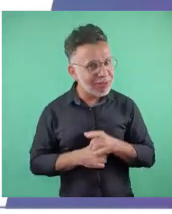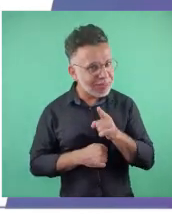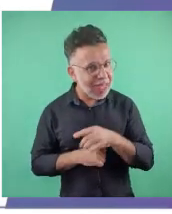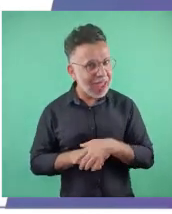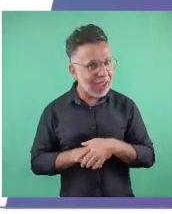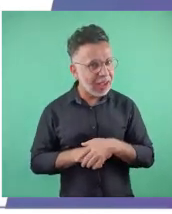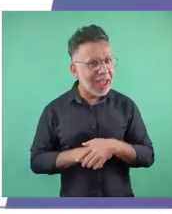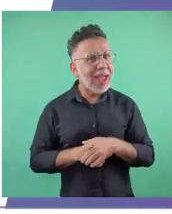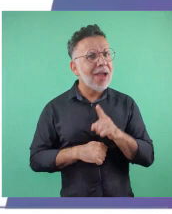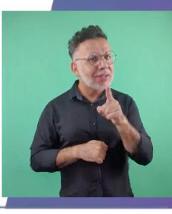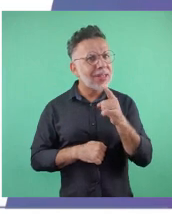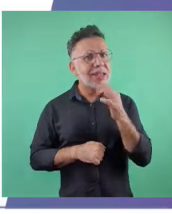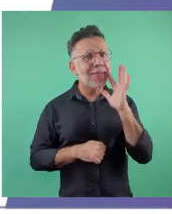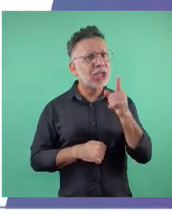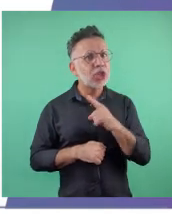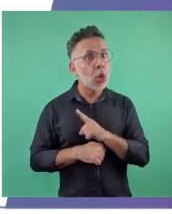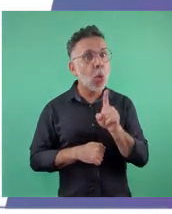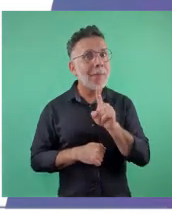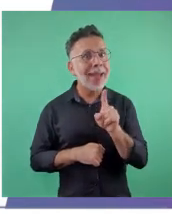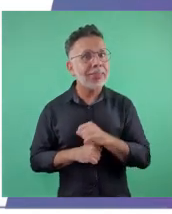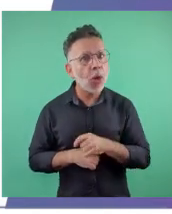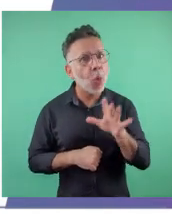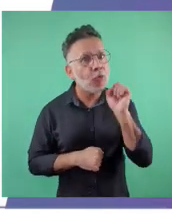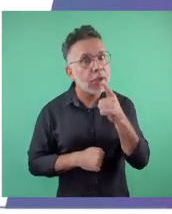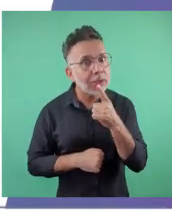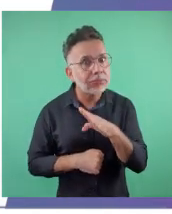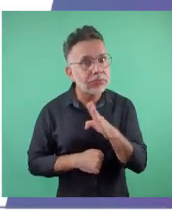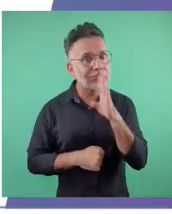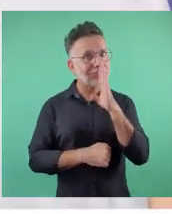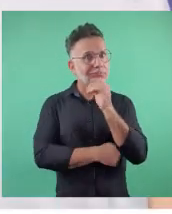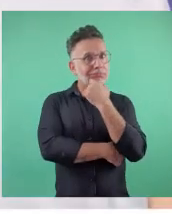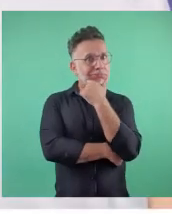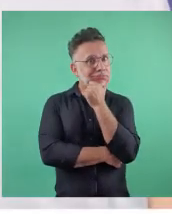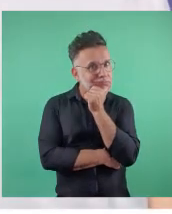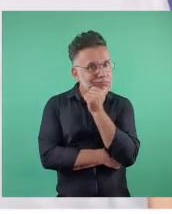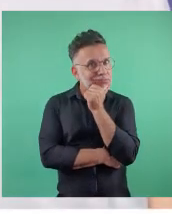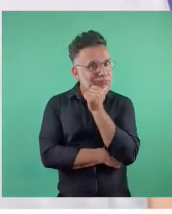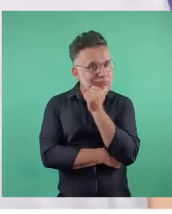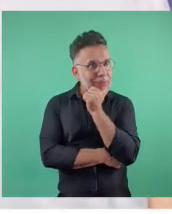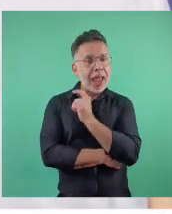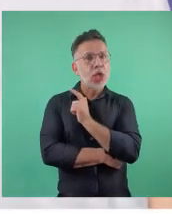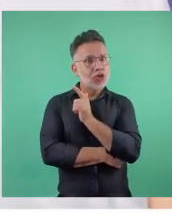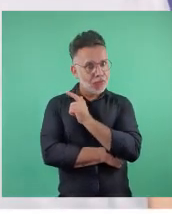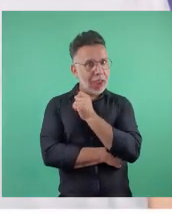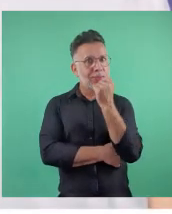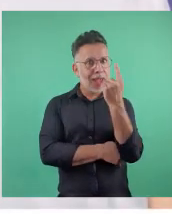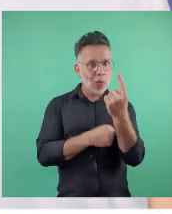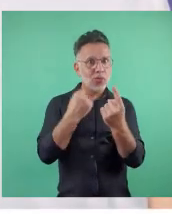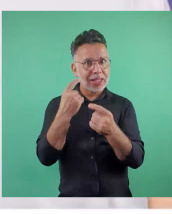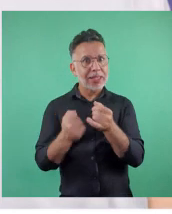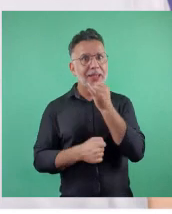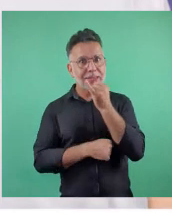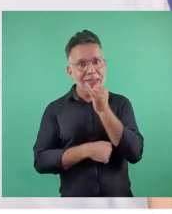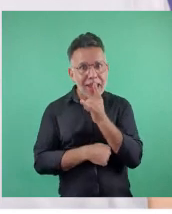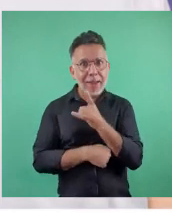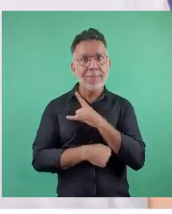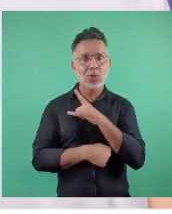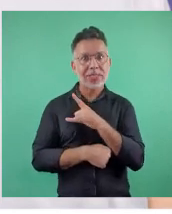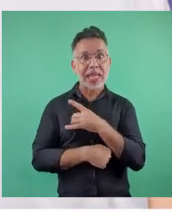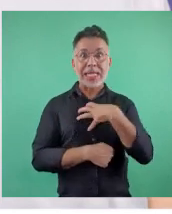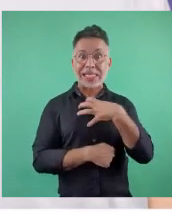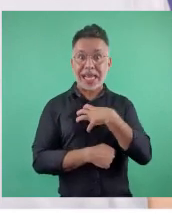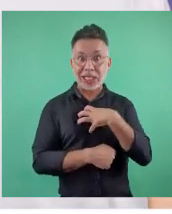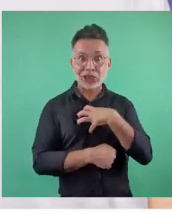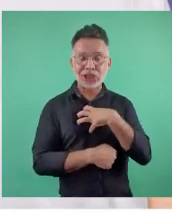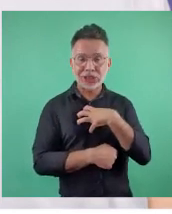Ah, levaram um susto, né? Pois é, e vocês imaginam como é não ouvir? Nós tivemos alguns